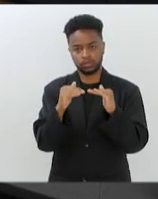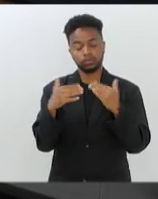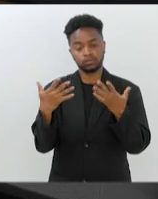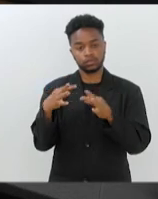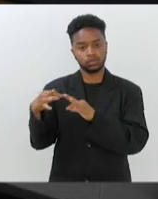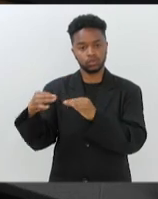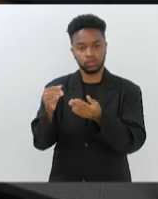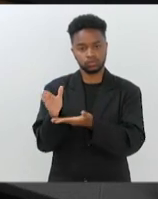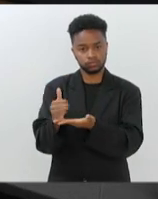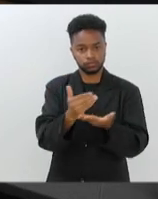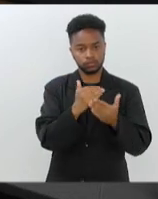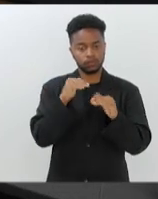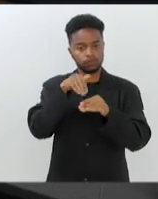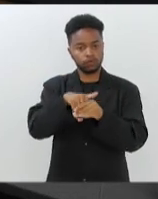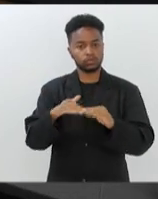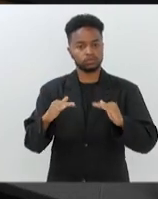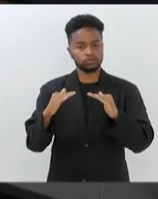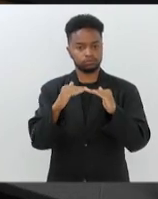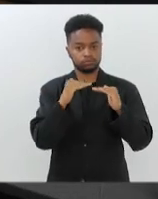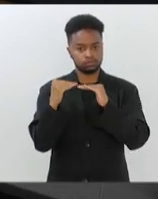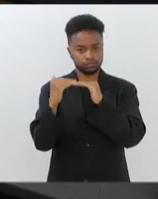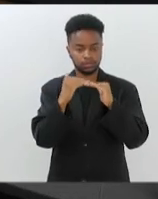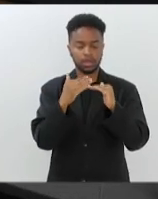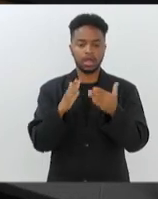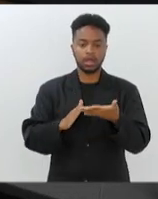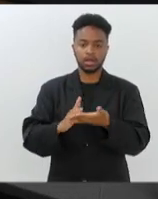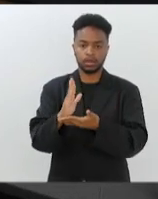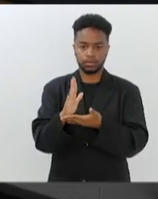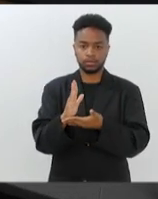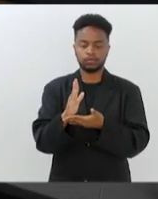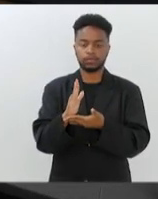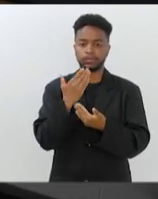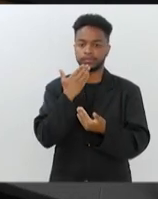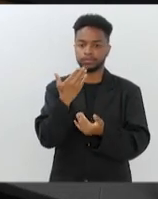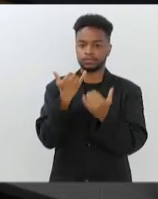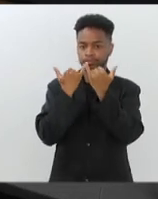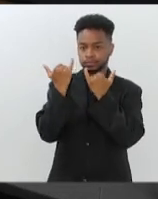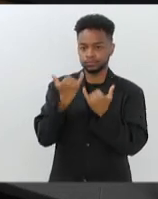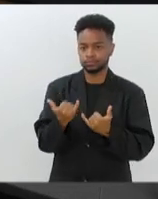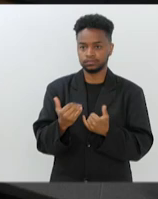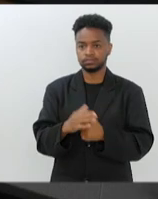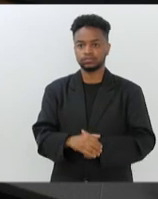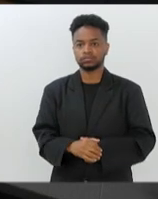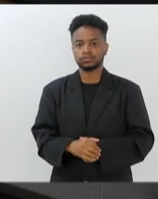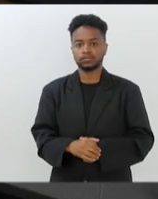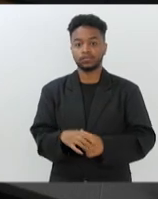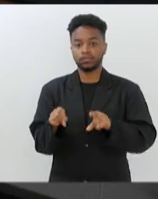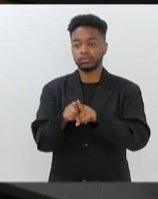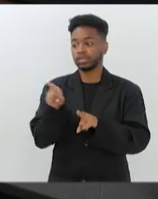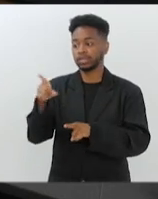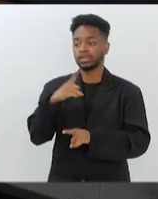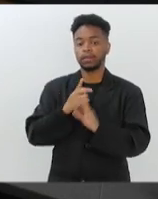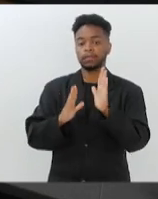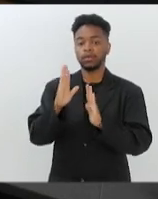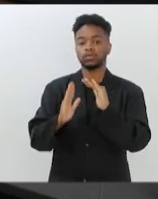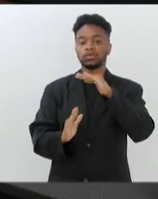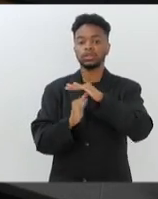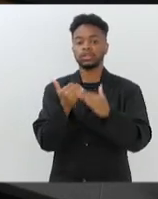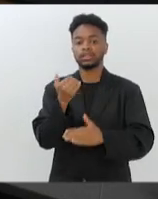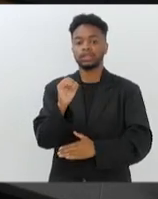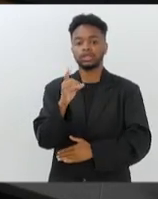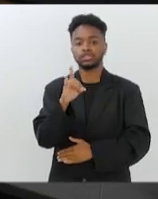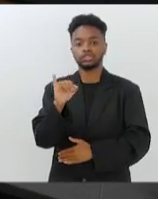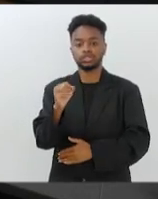votos Escolhidos por unanimidade tá aprovado então o requerimento de informações e o senhor tem 10 dias para responder